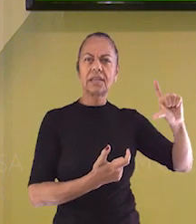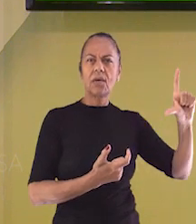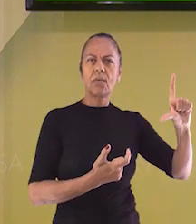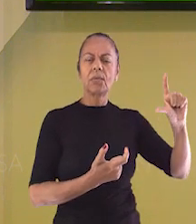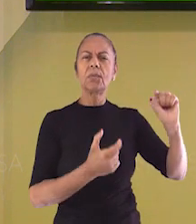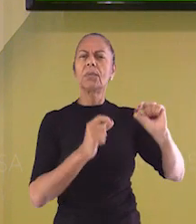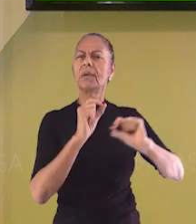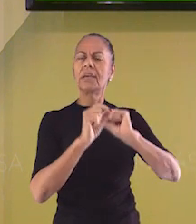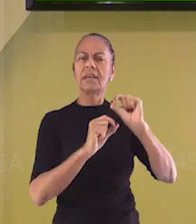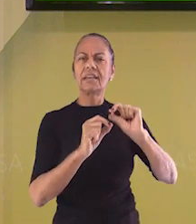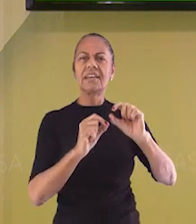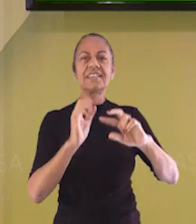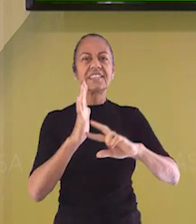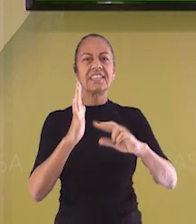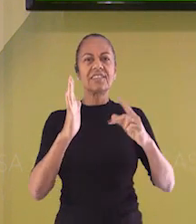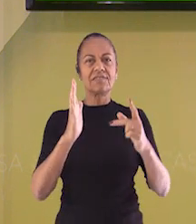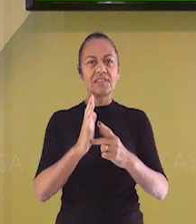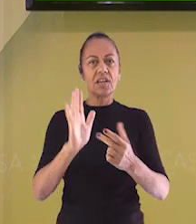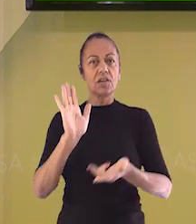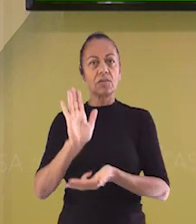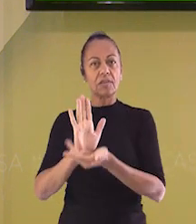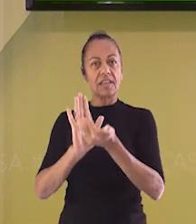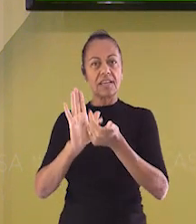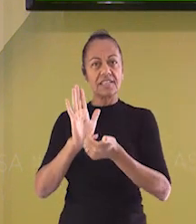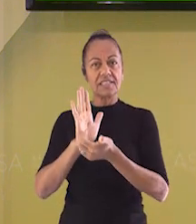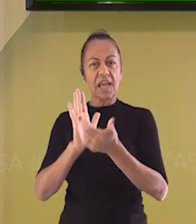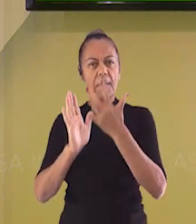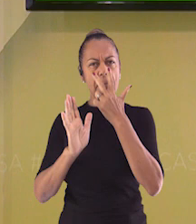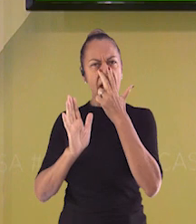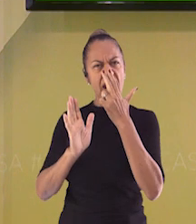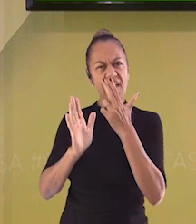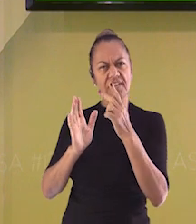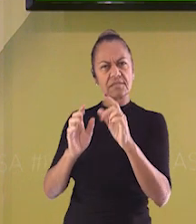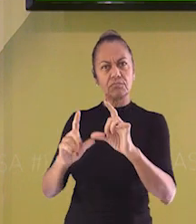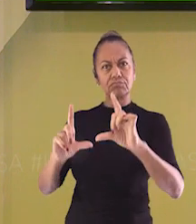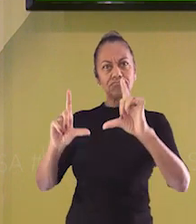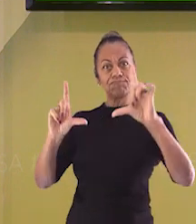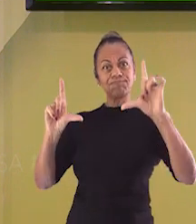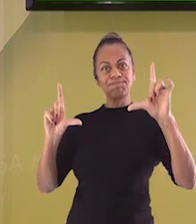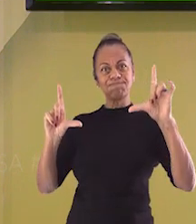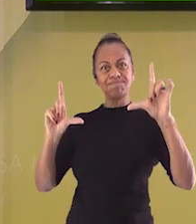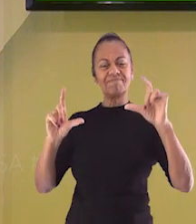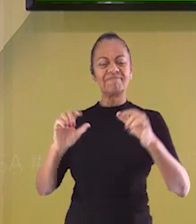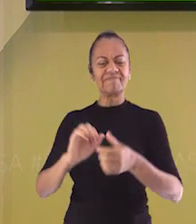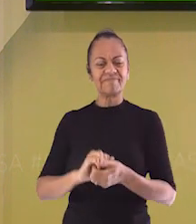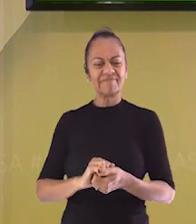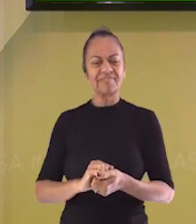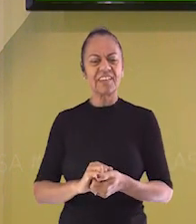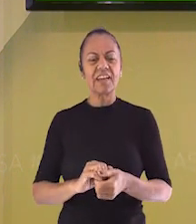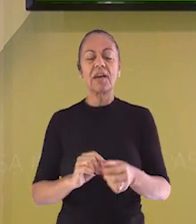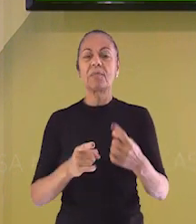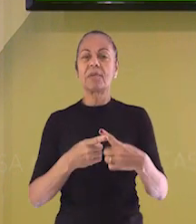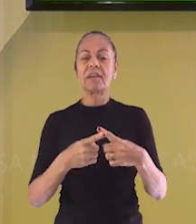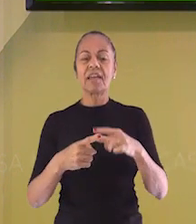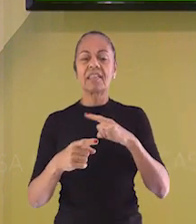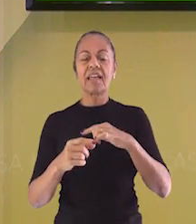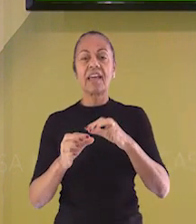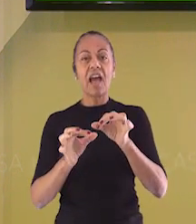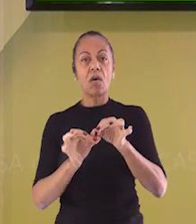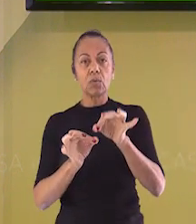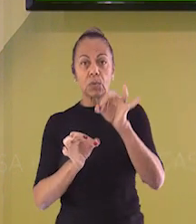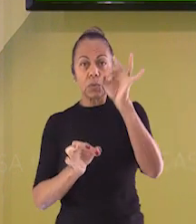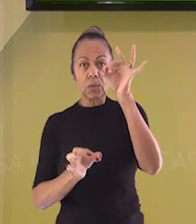apenas desenhamos no papel. Então tem largura e comprimento. 3D nós temos